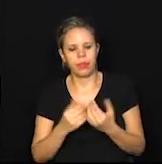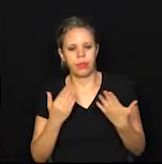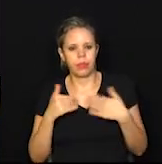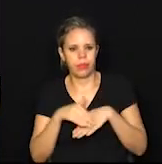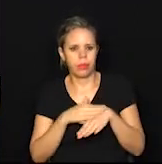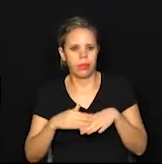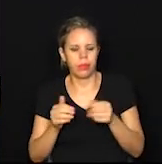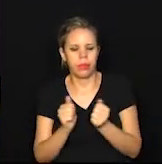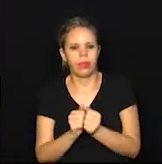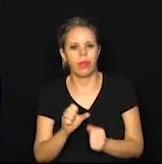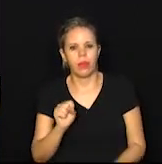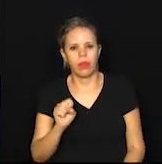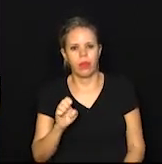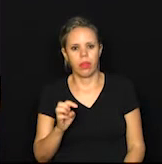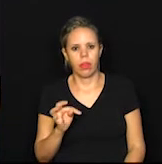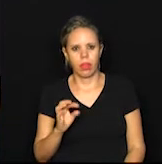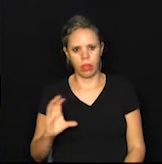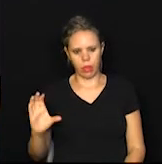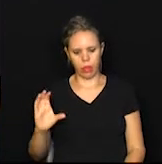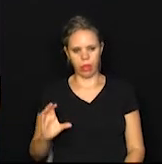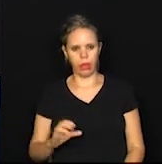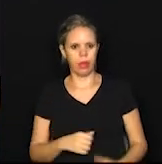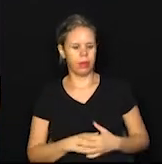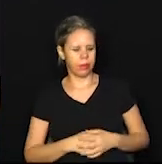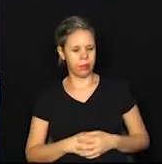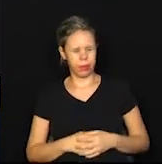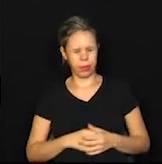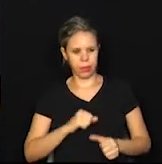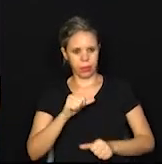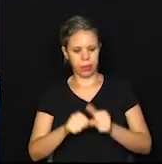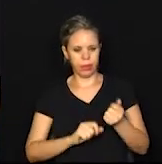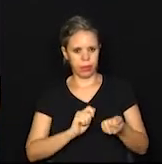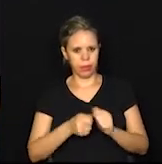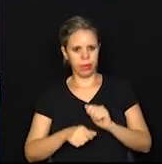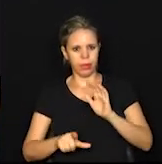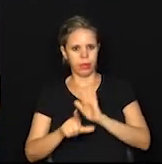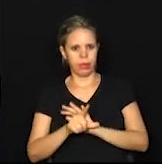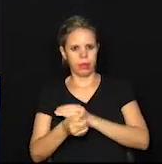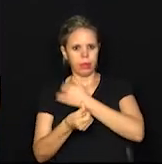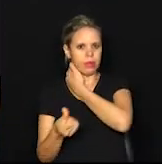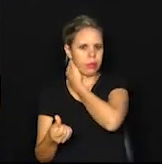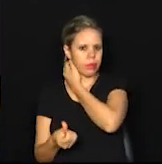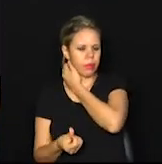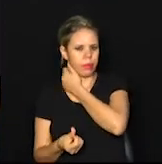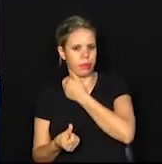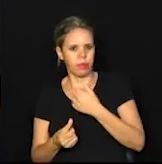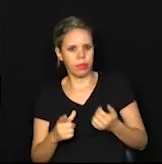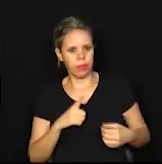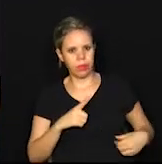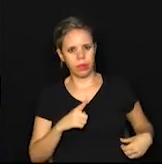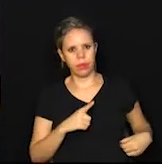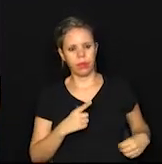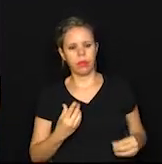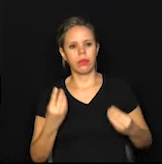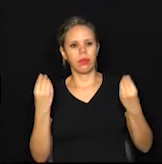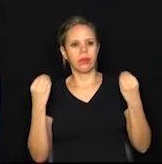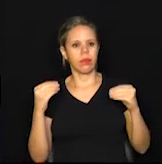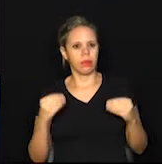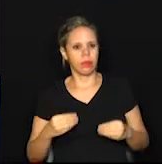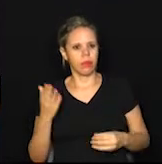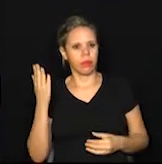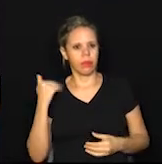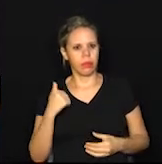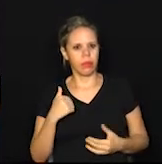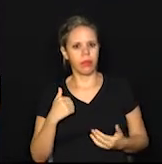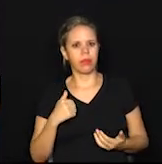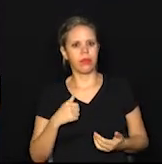junto com a CETEC, até mesmo fazer algumas modificações da Lei de 66, que a gente sabe que o esporte é